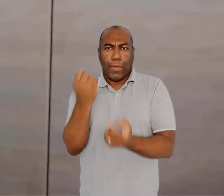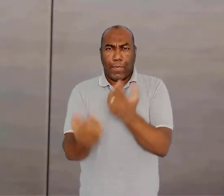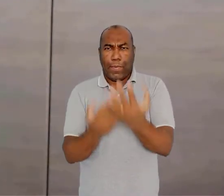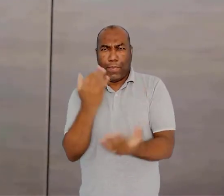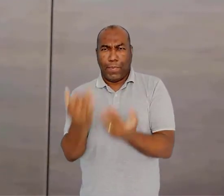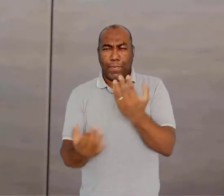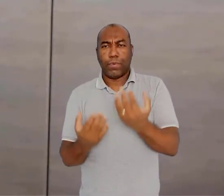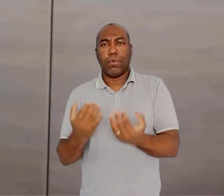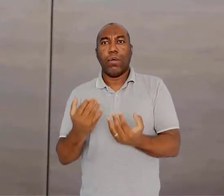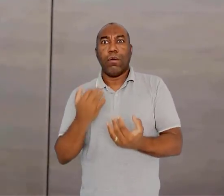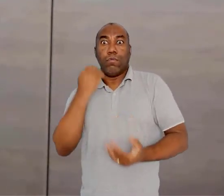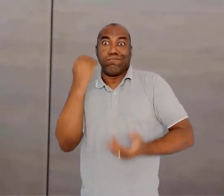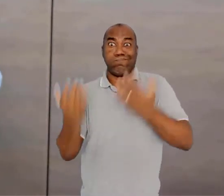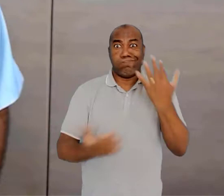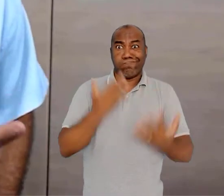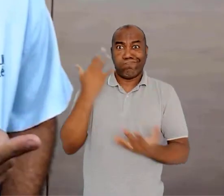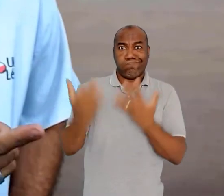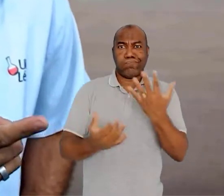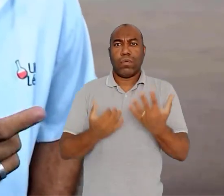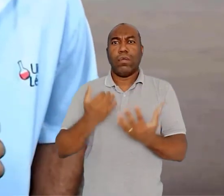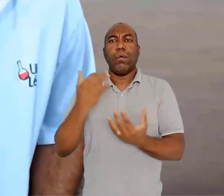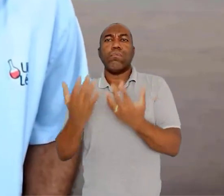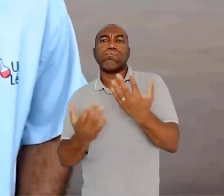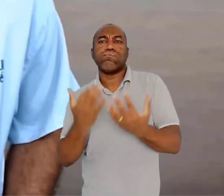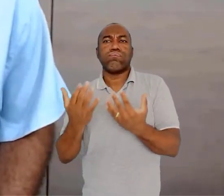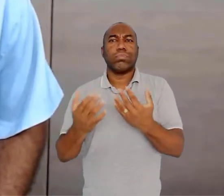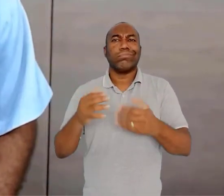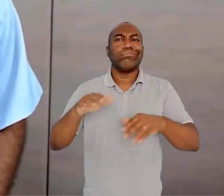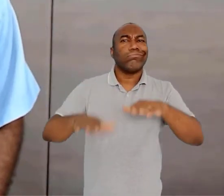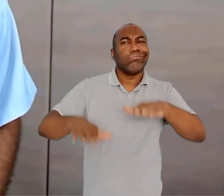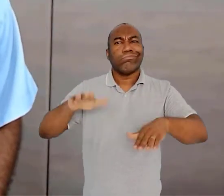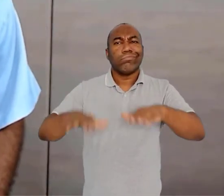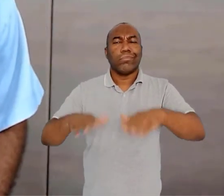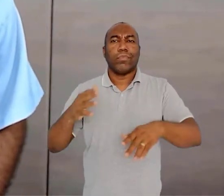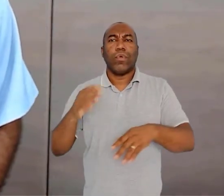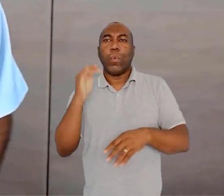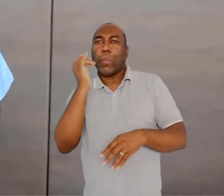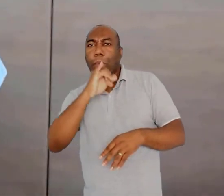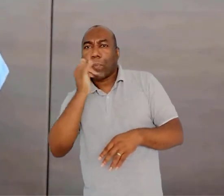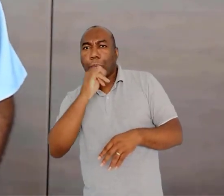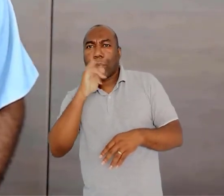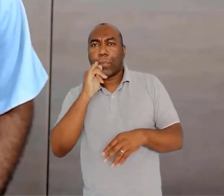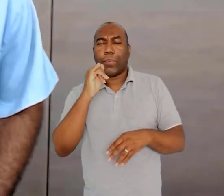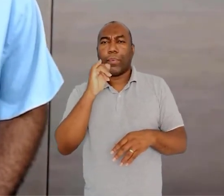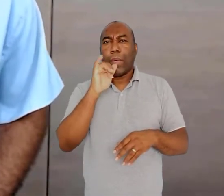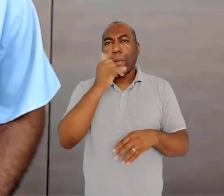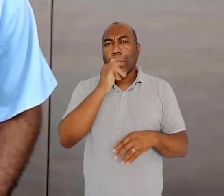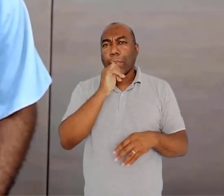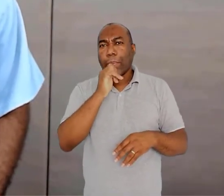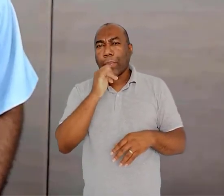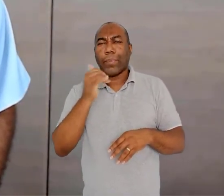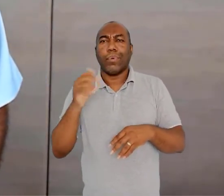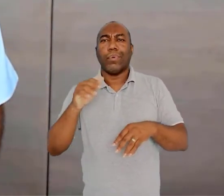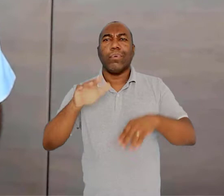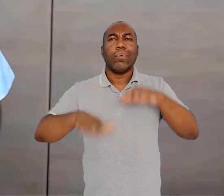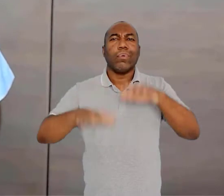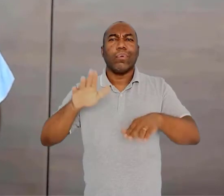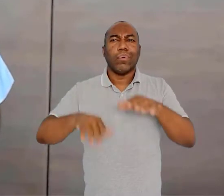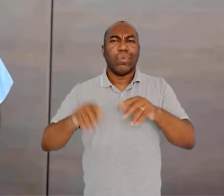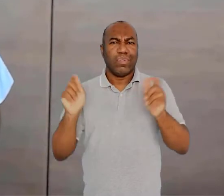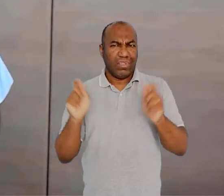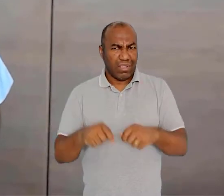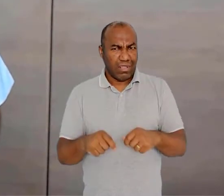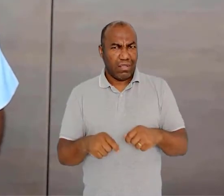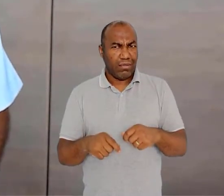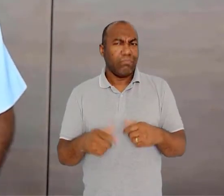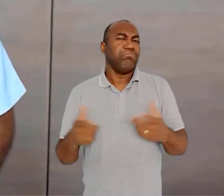o quanto que essa energia recebe, eu consigo calcular. Tá, mas professor, então você consegue prever a